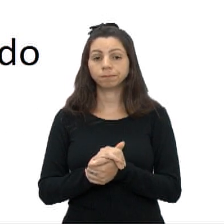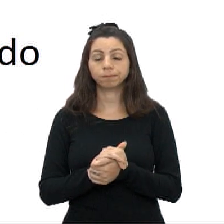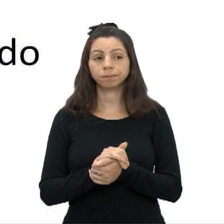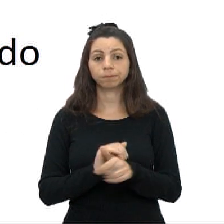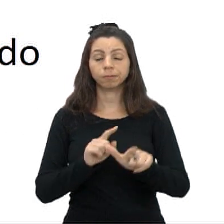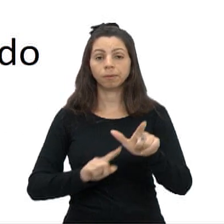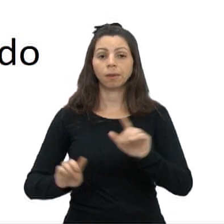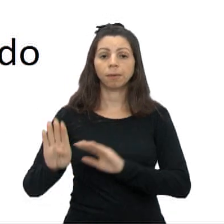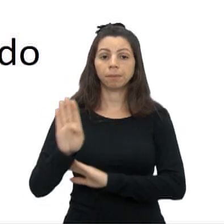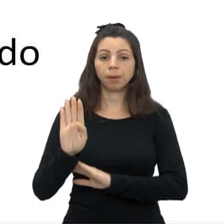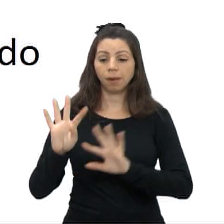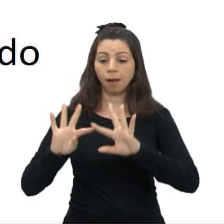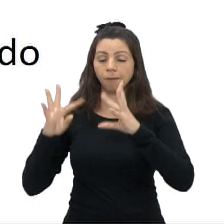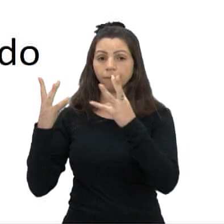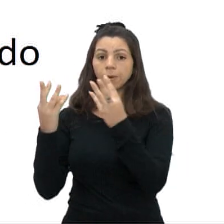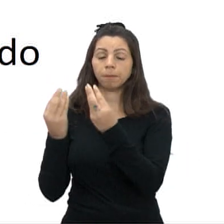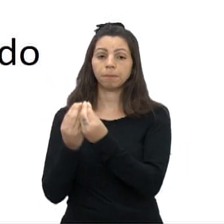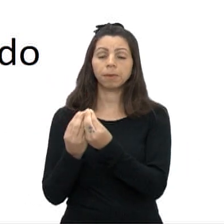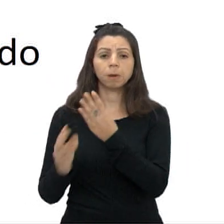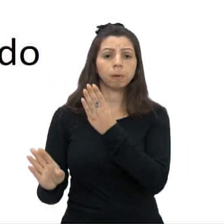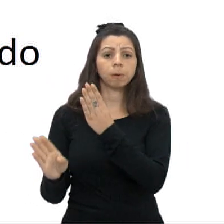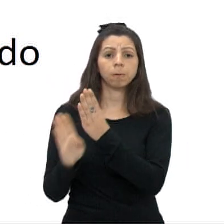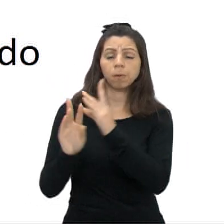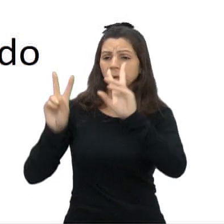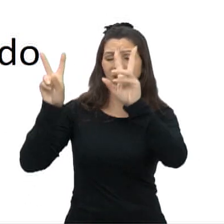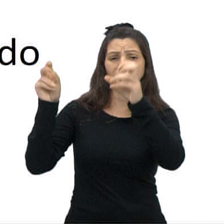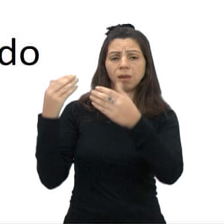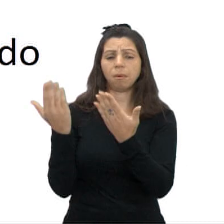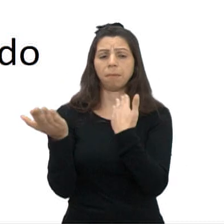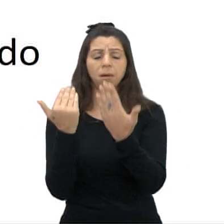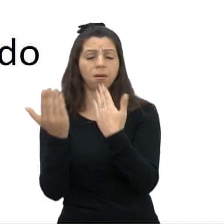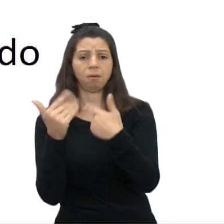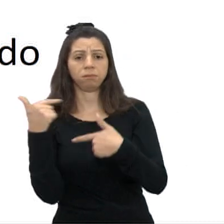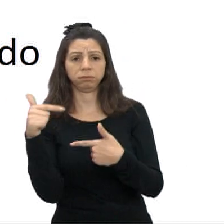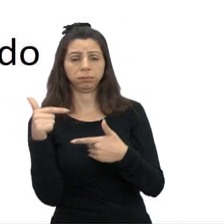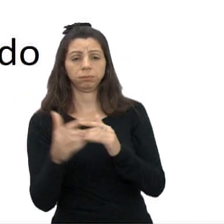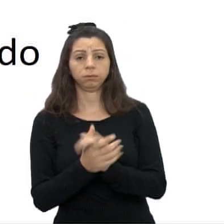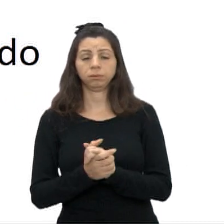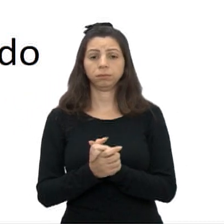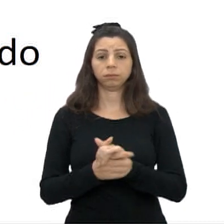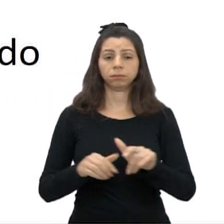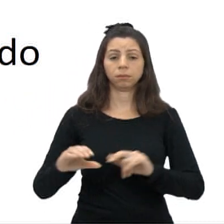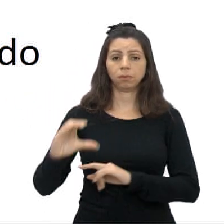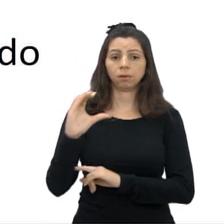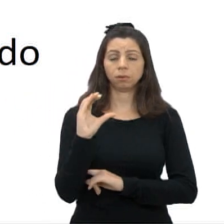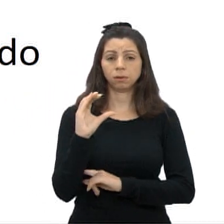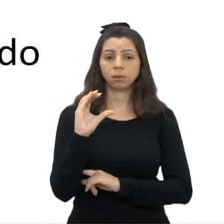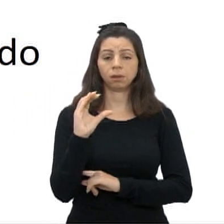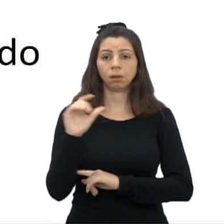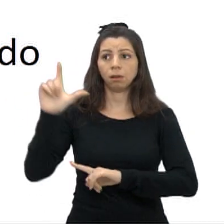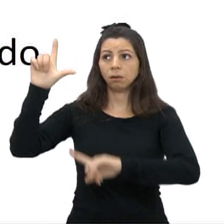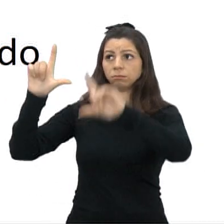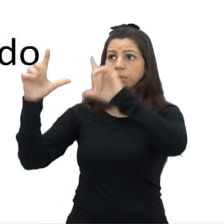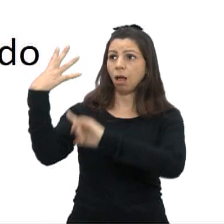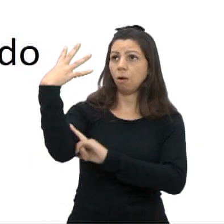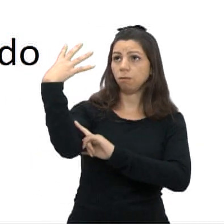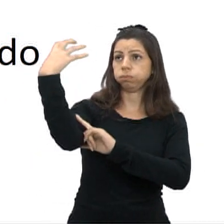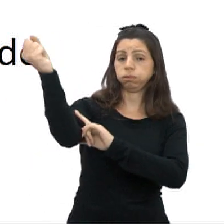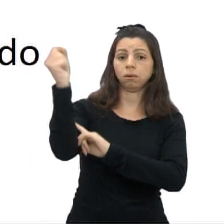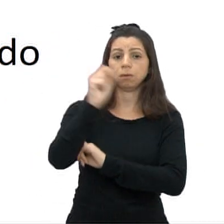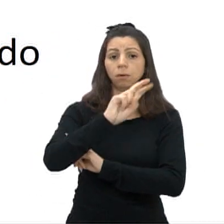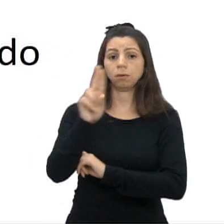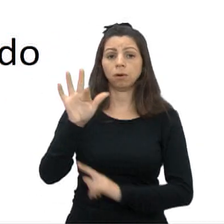para conversar. O menino fala que a TV está fora do ar. O nome dela é